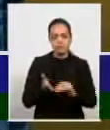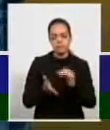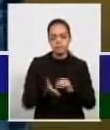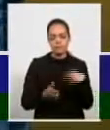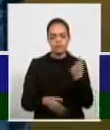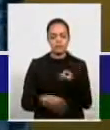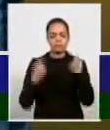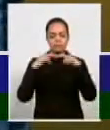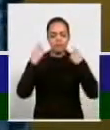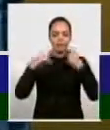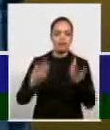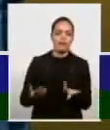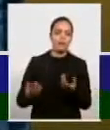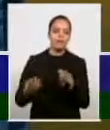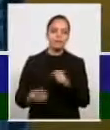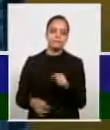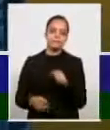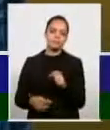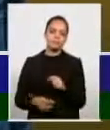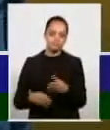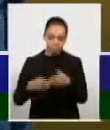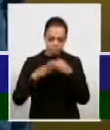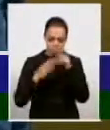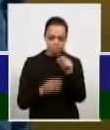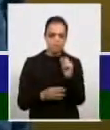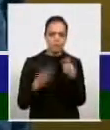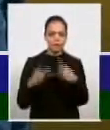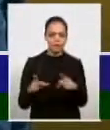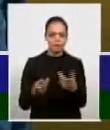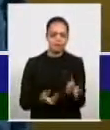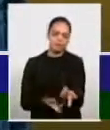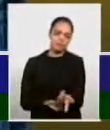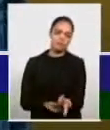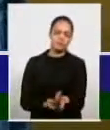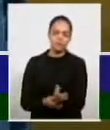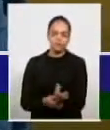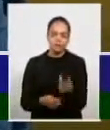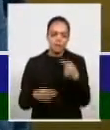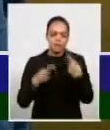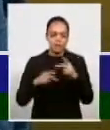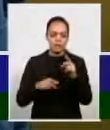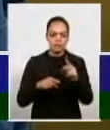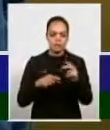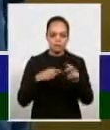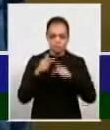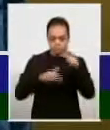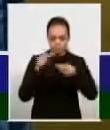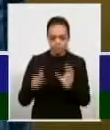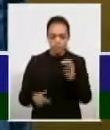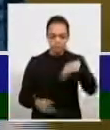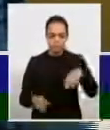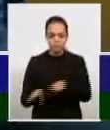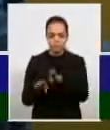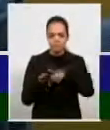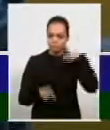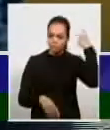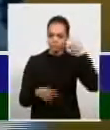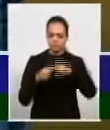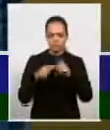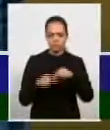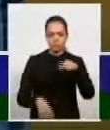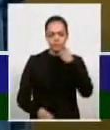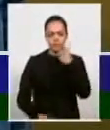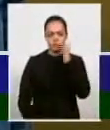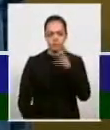gabinete e solicitam esse tipo de intervenção da Câmara Municipal e dos vereadores, tendo em vista que aqui